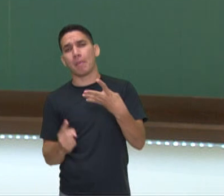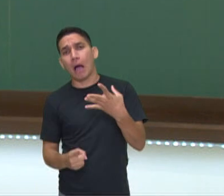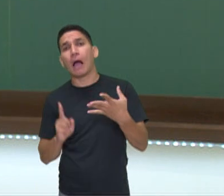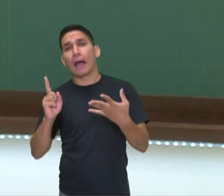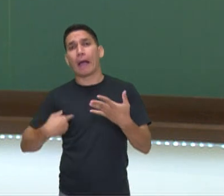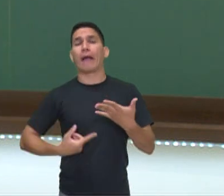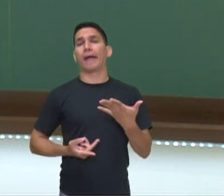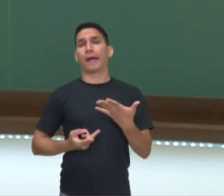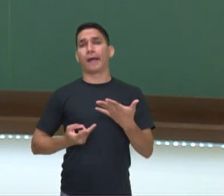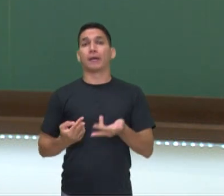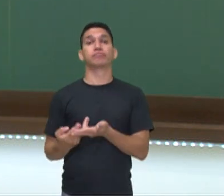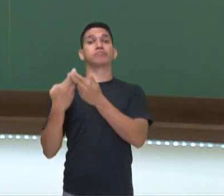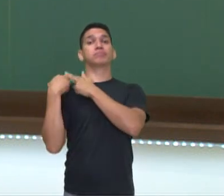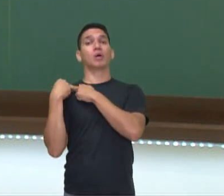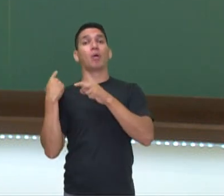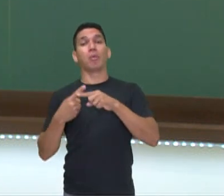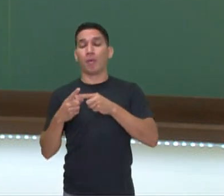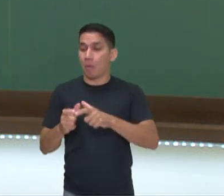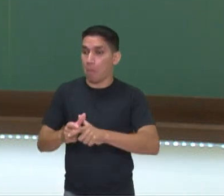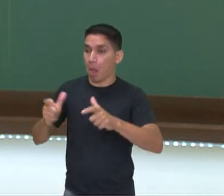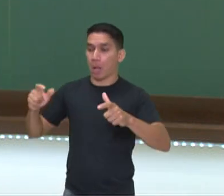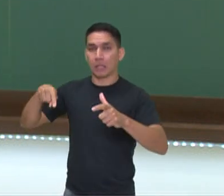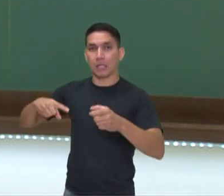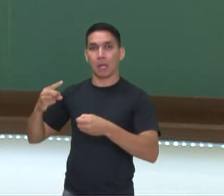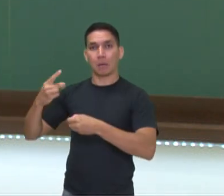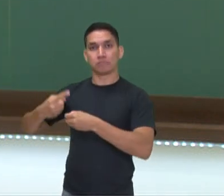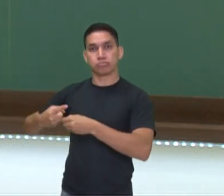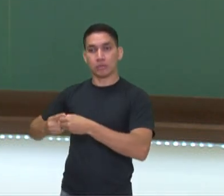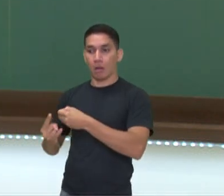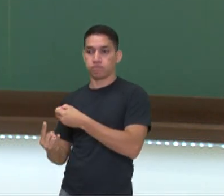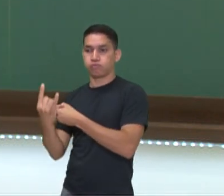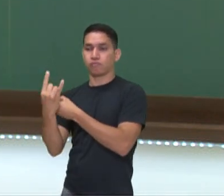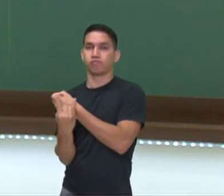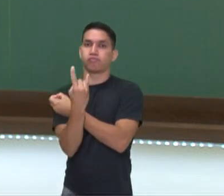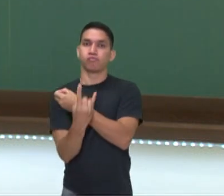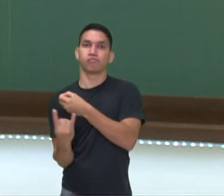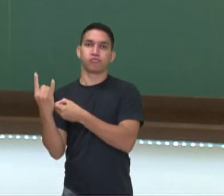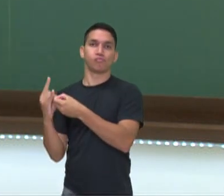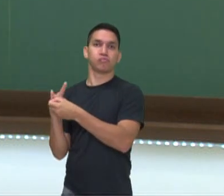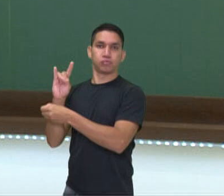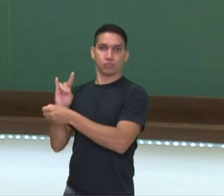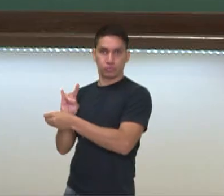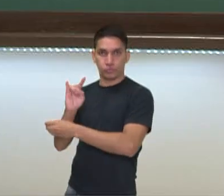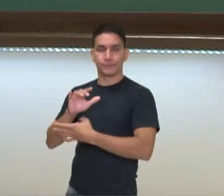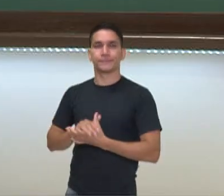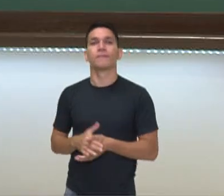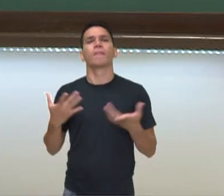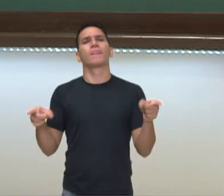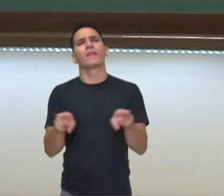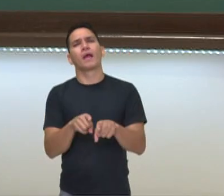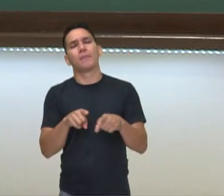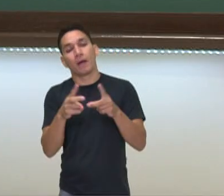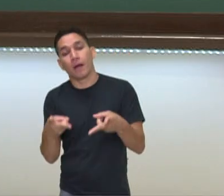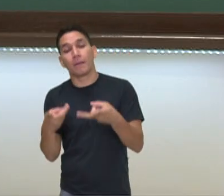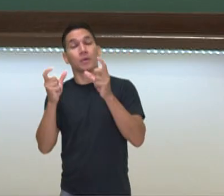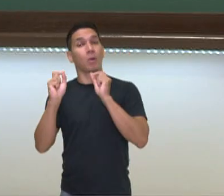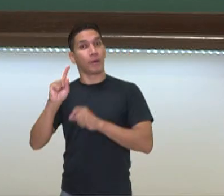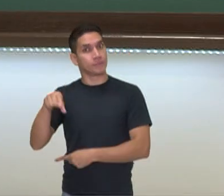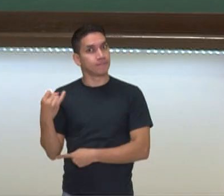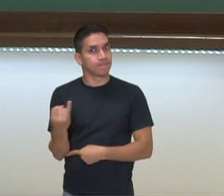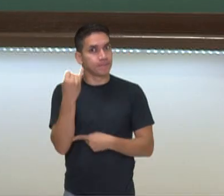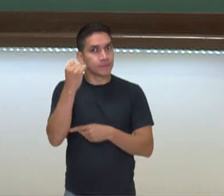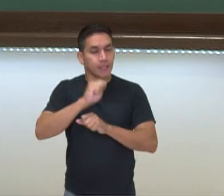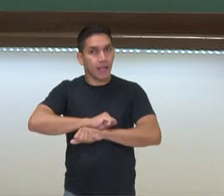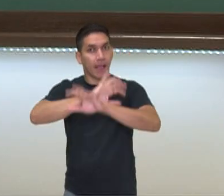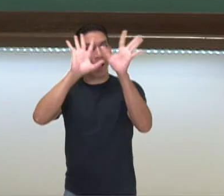surgimento e pelo desenvolvimento da urbanização. E também a gente vai perceber, e é importante que a gente tenha claro,